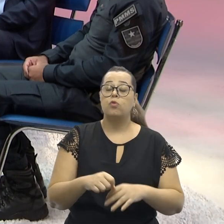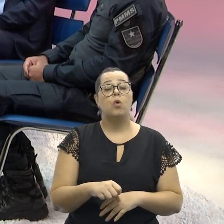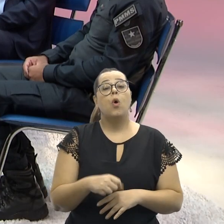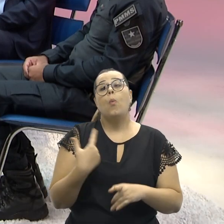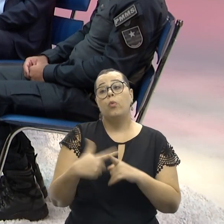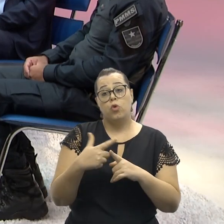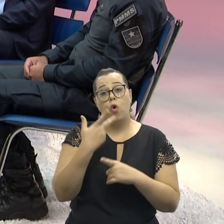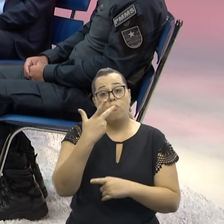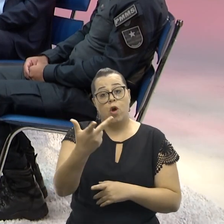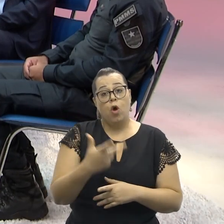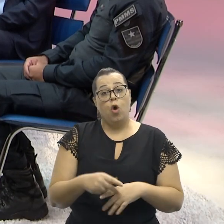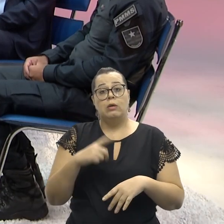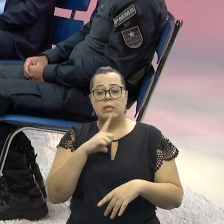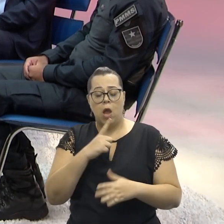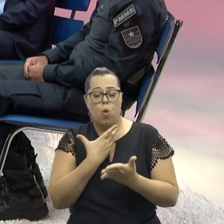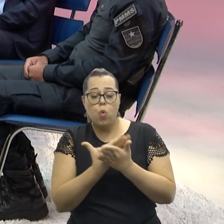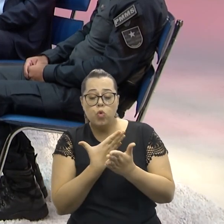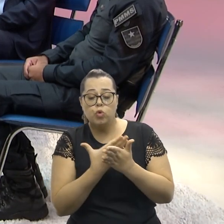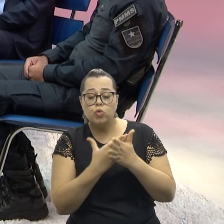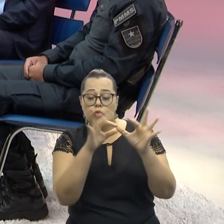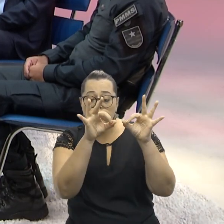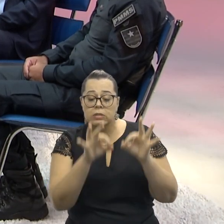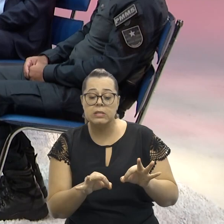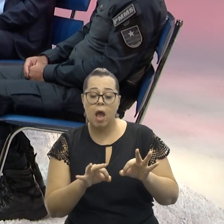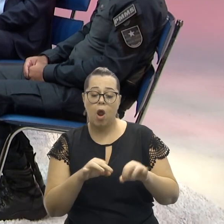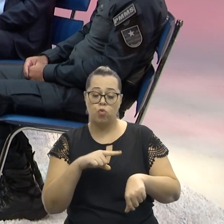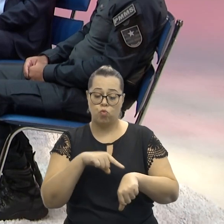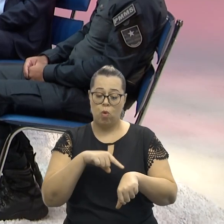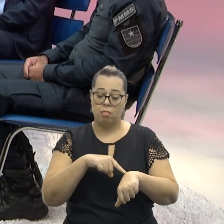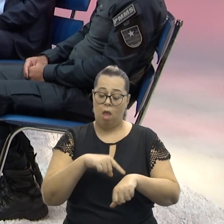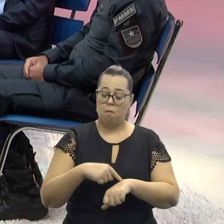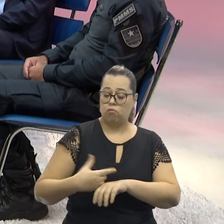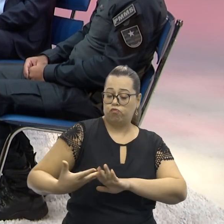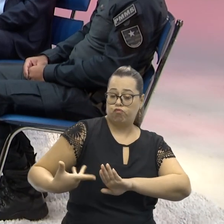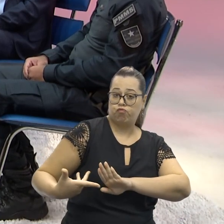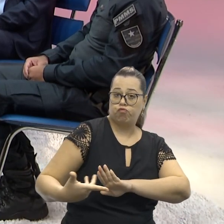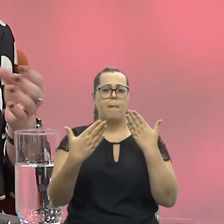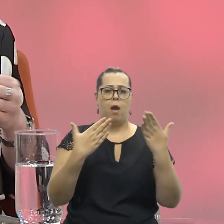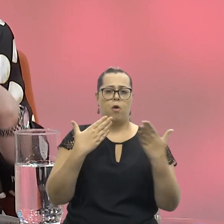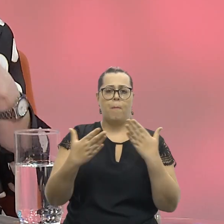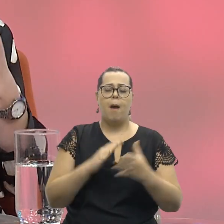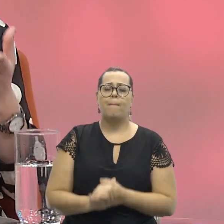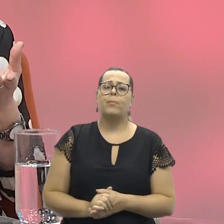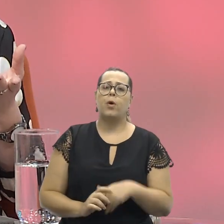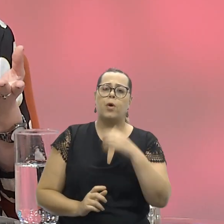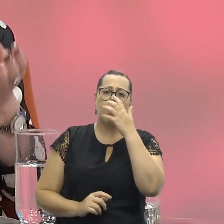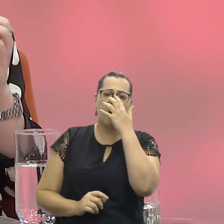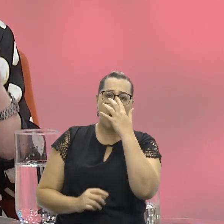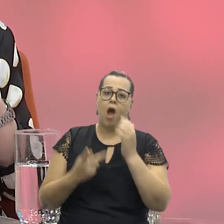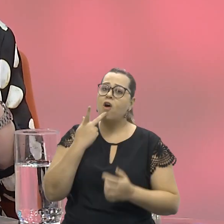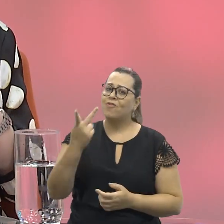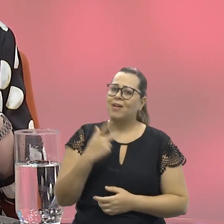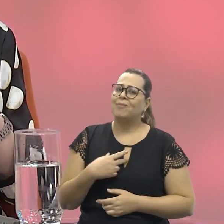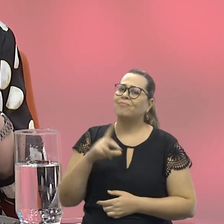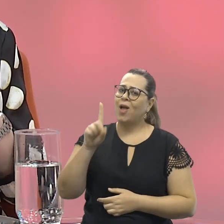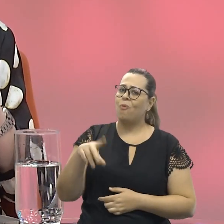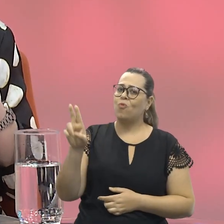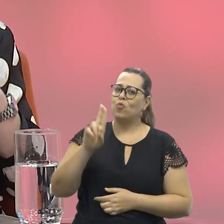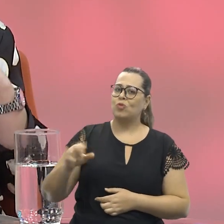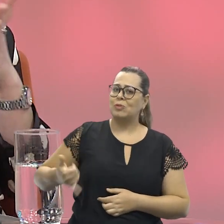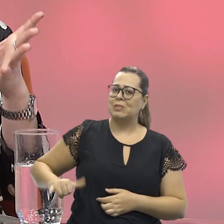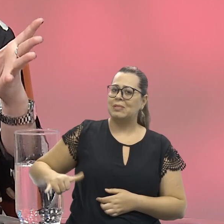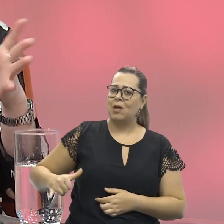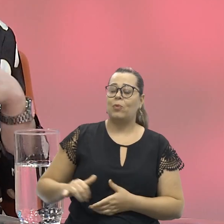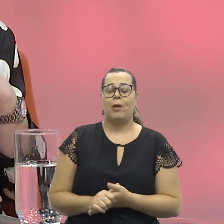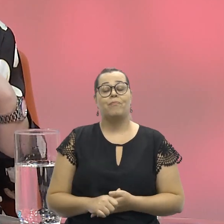da via, aquela velocidade permitida é porque houve um estudo, houve uma avaliação daquilo. Vamos falar um pouquinho mais sobre o uso do celular.